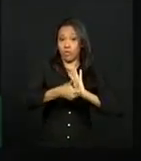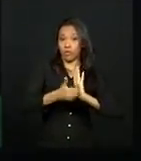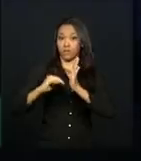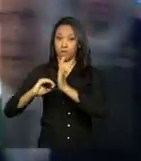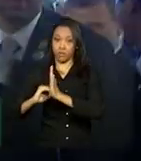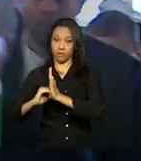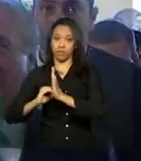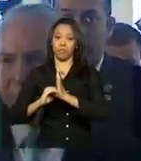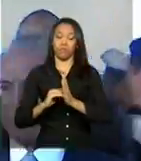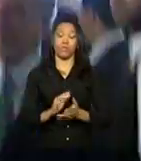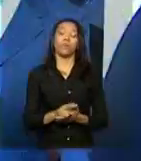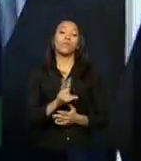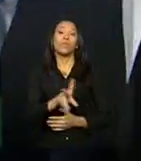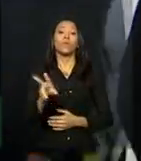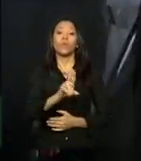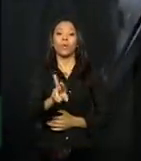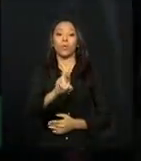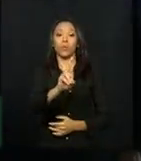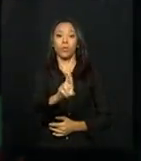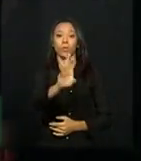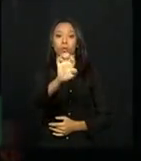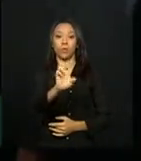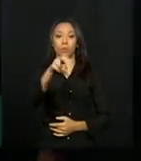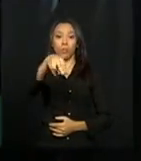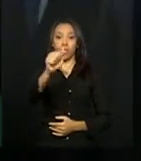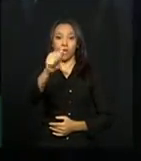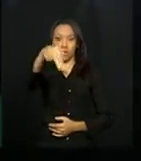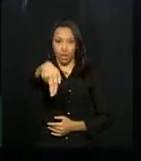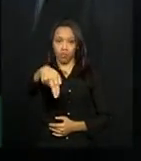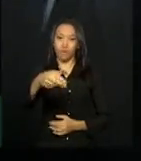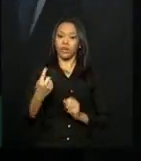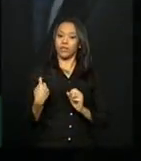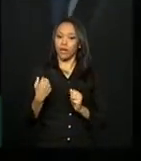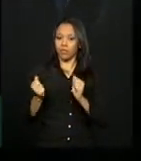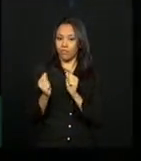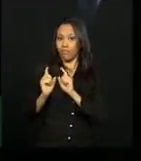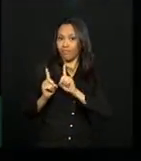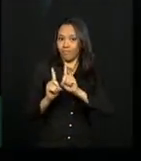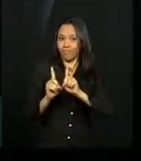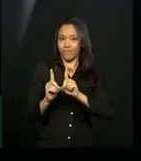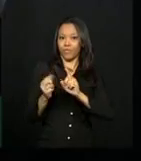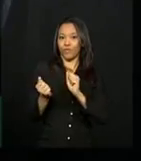Calheiros, que a gente vê aí na imagem, ao lado da presidenta Dilma Rousseff.